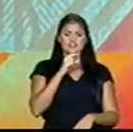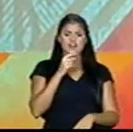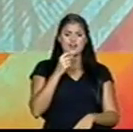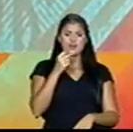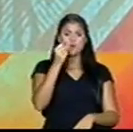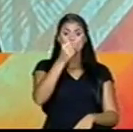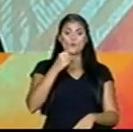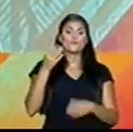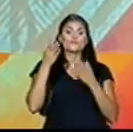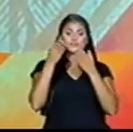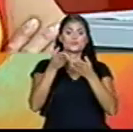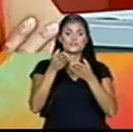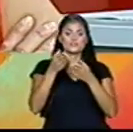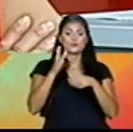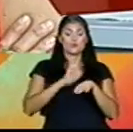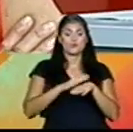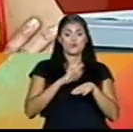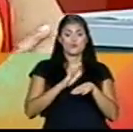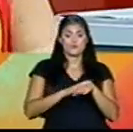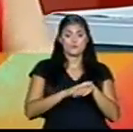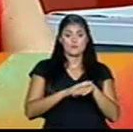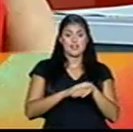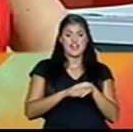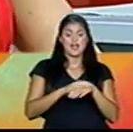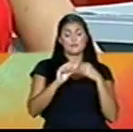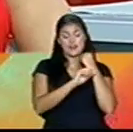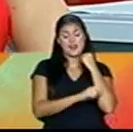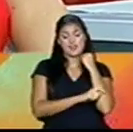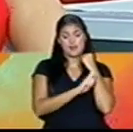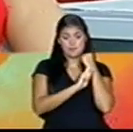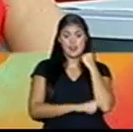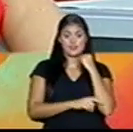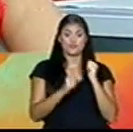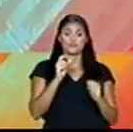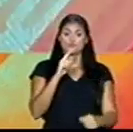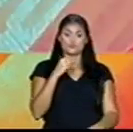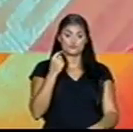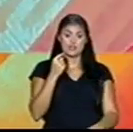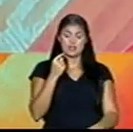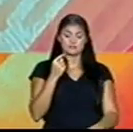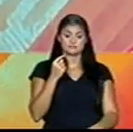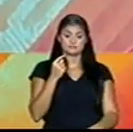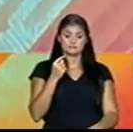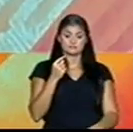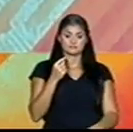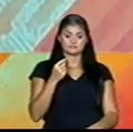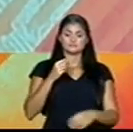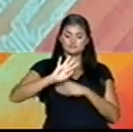frigorífico. Não muito tempo, porque tem a banana, mas aguenta perfeitamente. Vou só juntar então as pepitas e envolver.